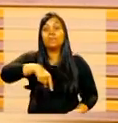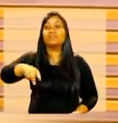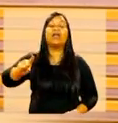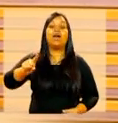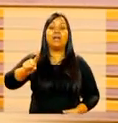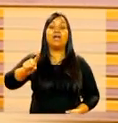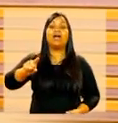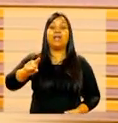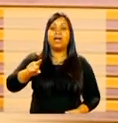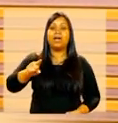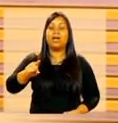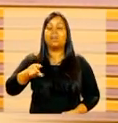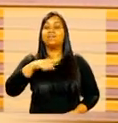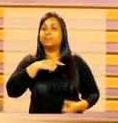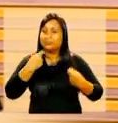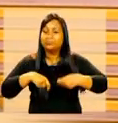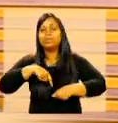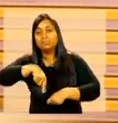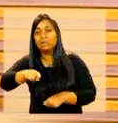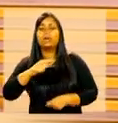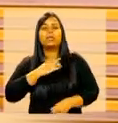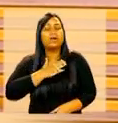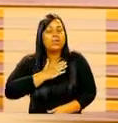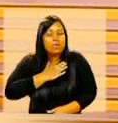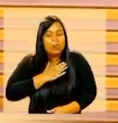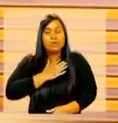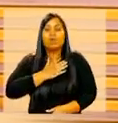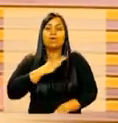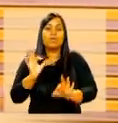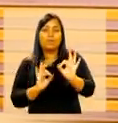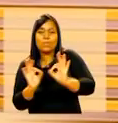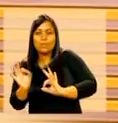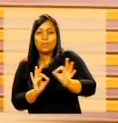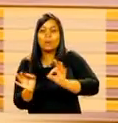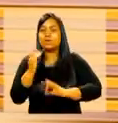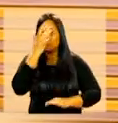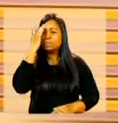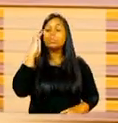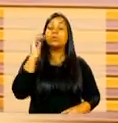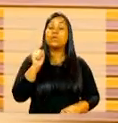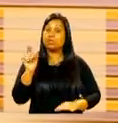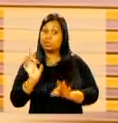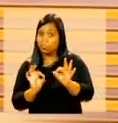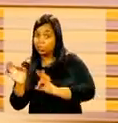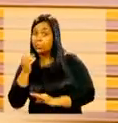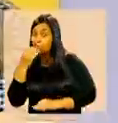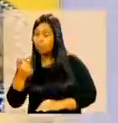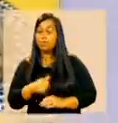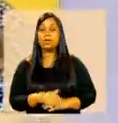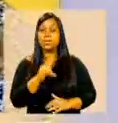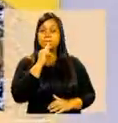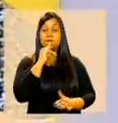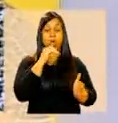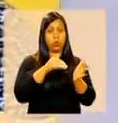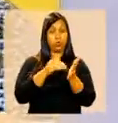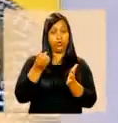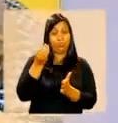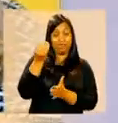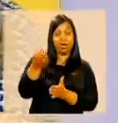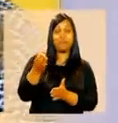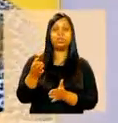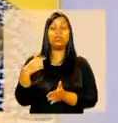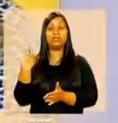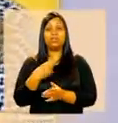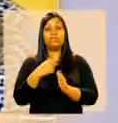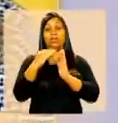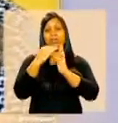para as viagens que eu fiz. Eu falei, você tem que ir. Eu amo organizar para os outros. Você é boa organizadora? Ó, essa última viagem, a gente só